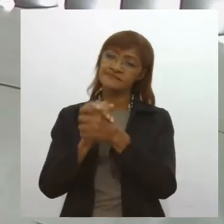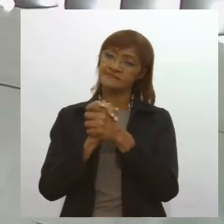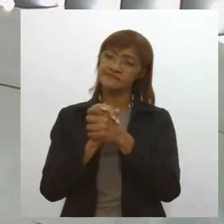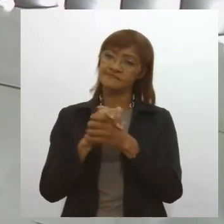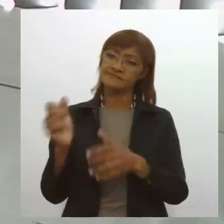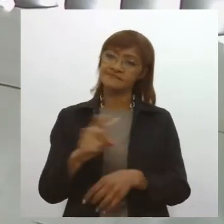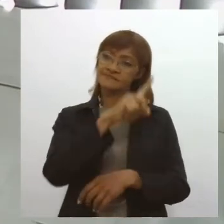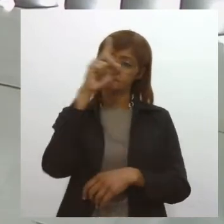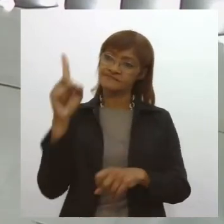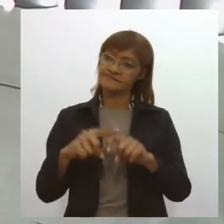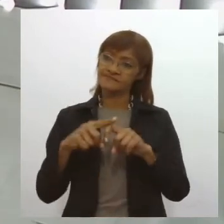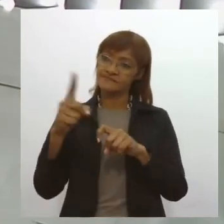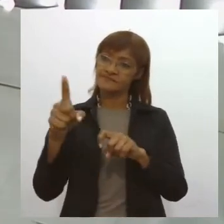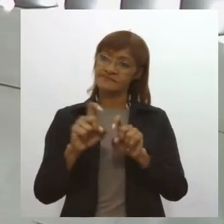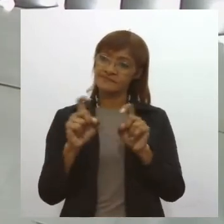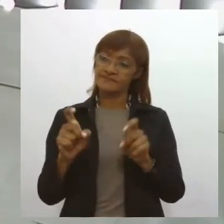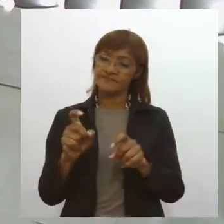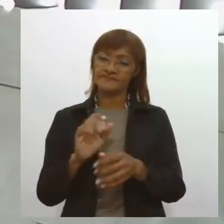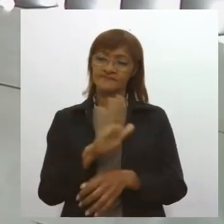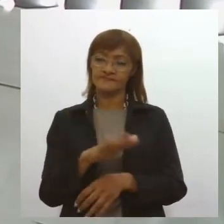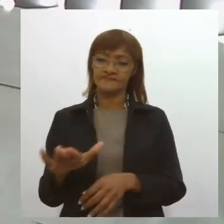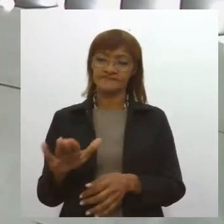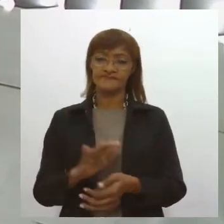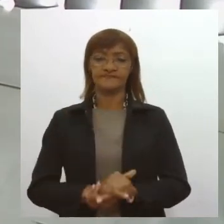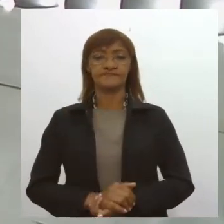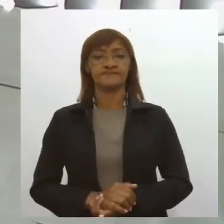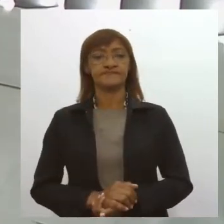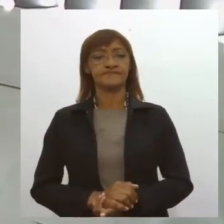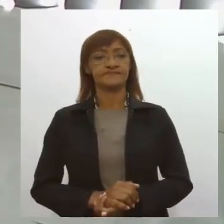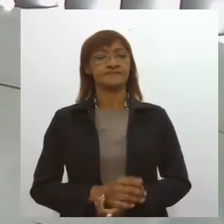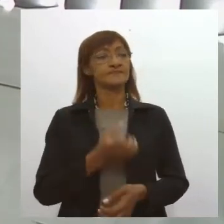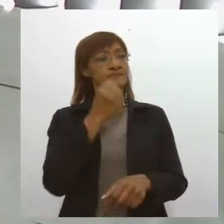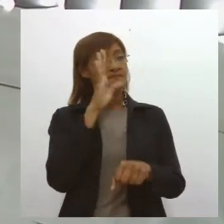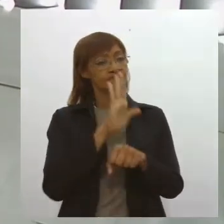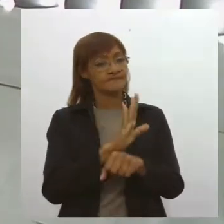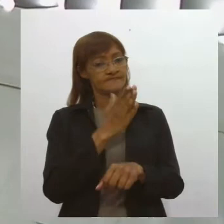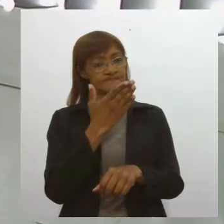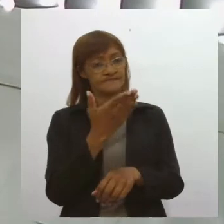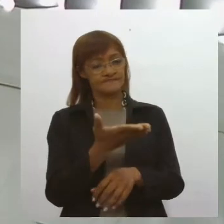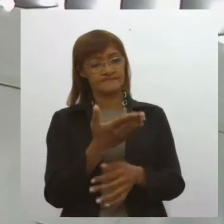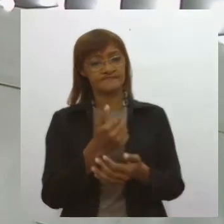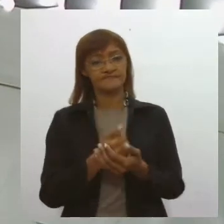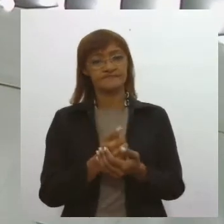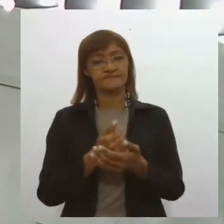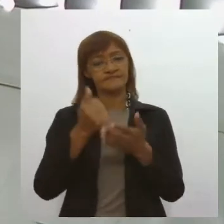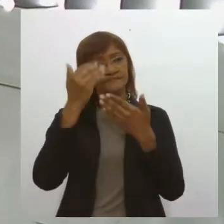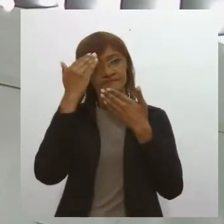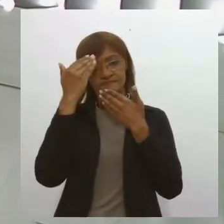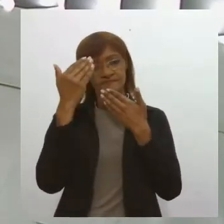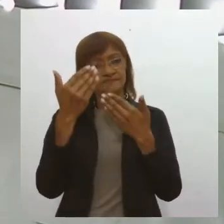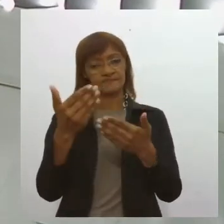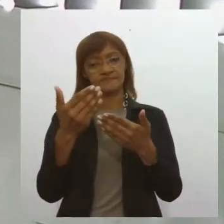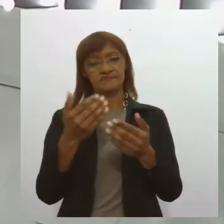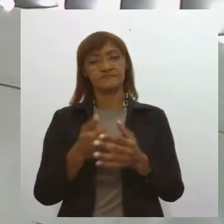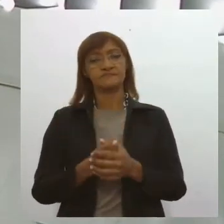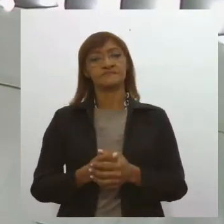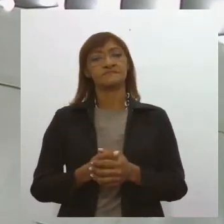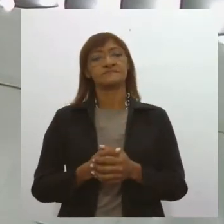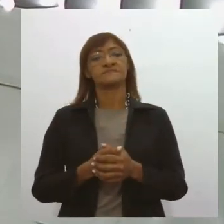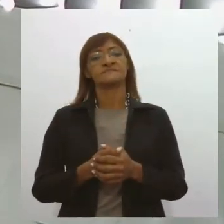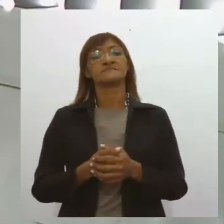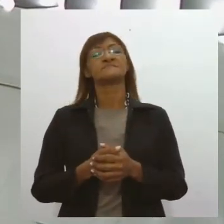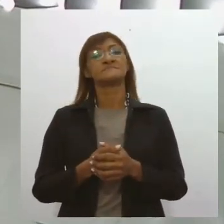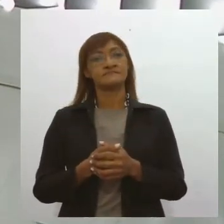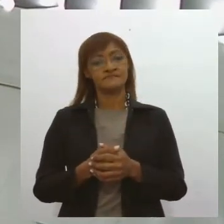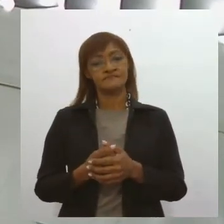Obstetra. Boa tarde, doutora. Boa tarde, mais uma vez agradeço o espaço, né, e o convite